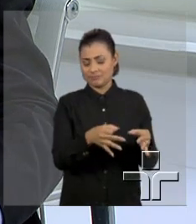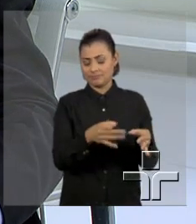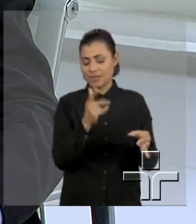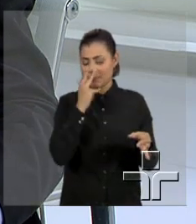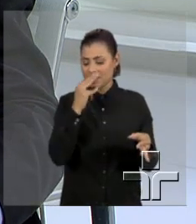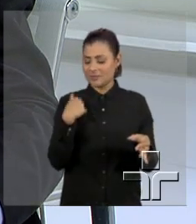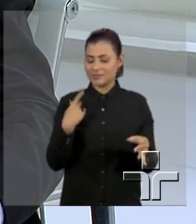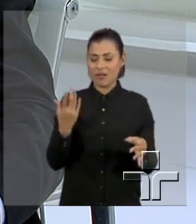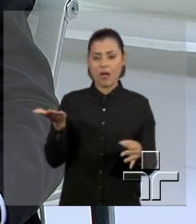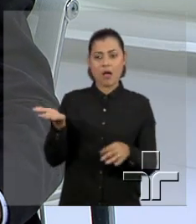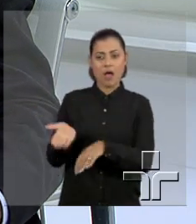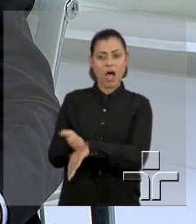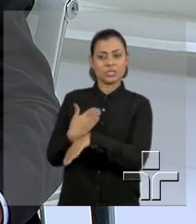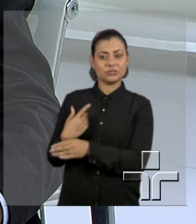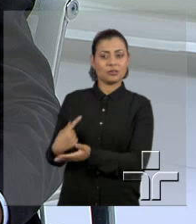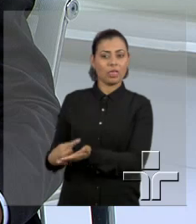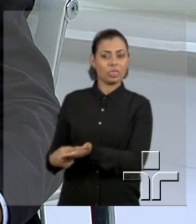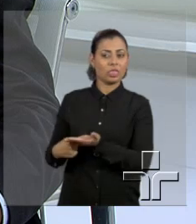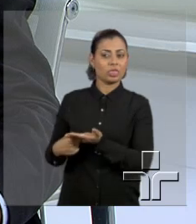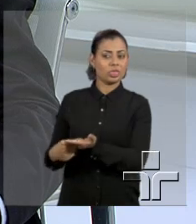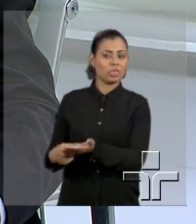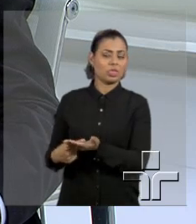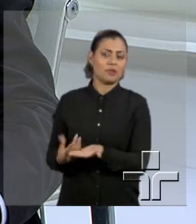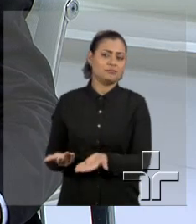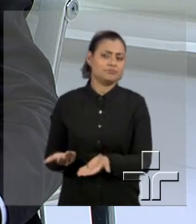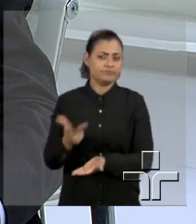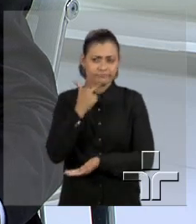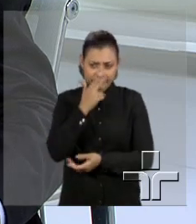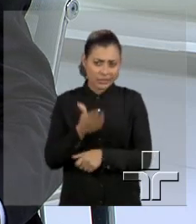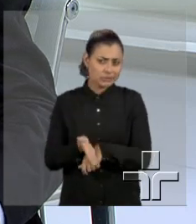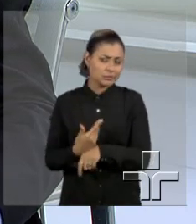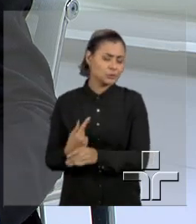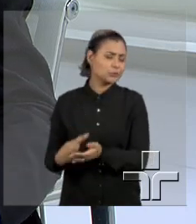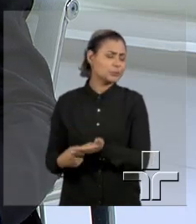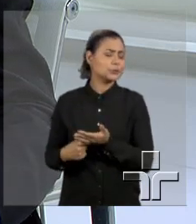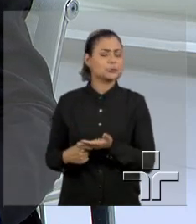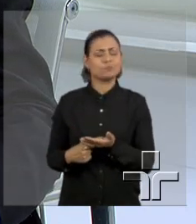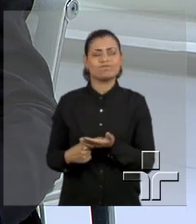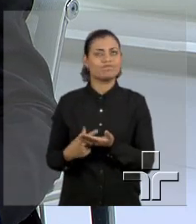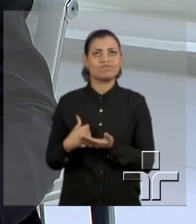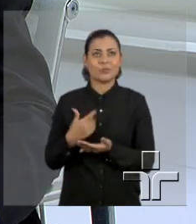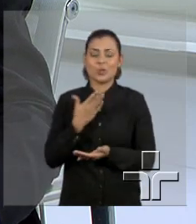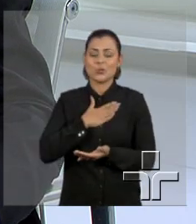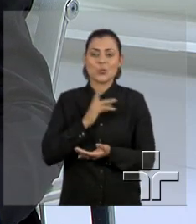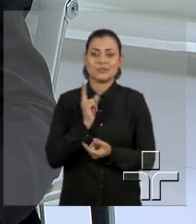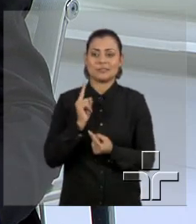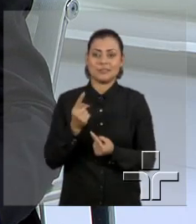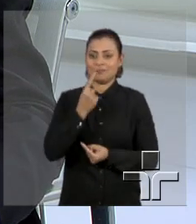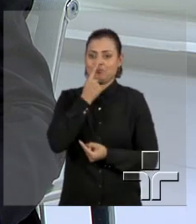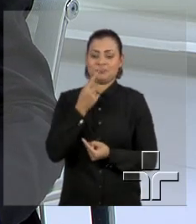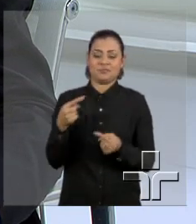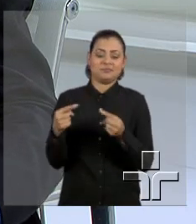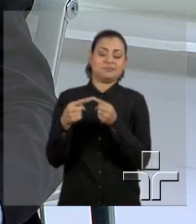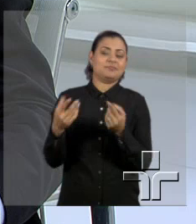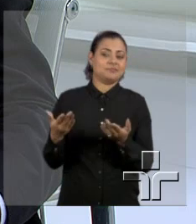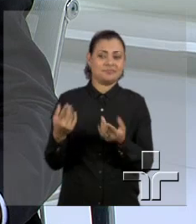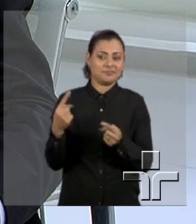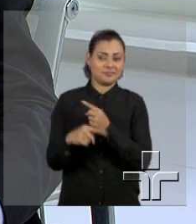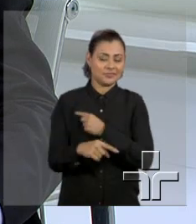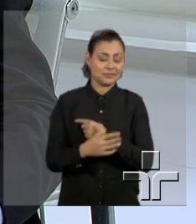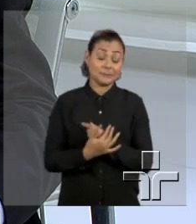combinada com o então juiz Sérgio Moro no exercício do cargo de juiz